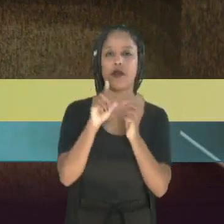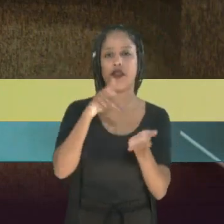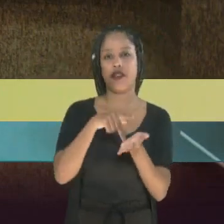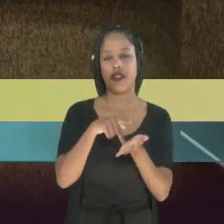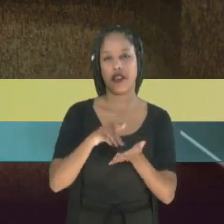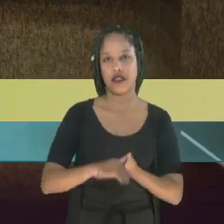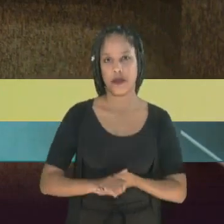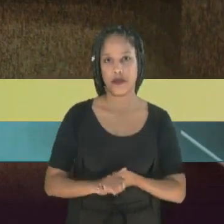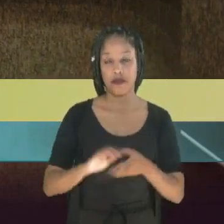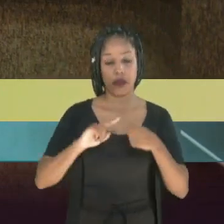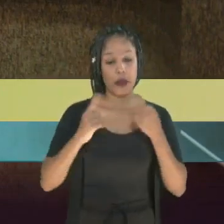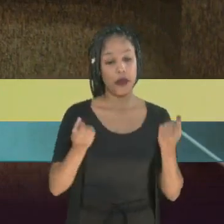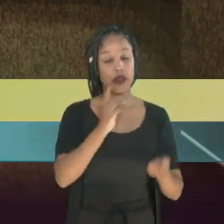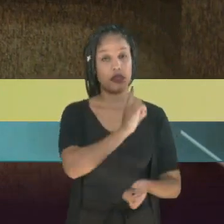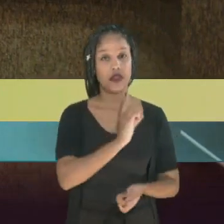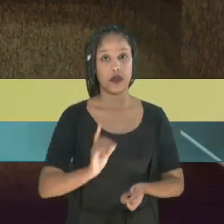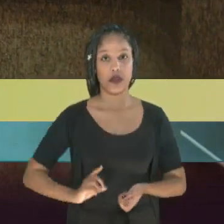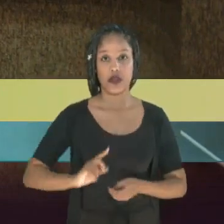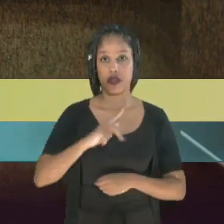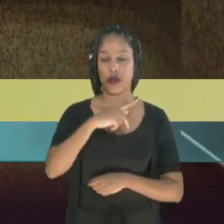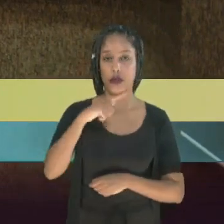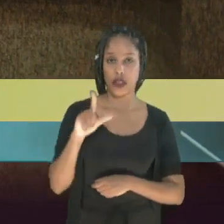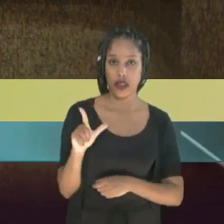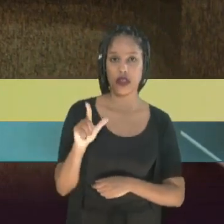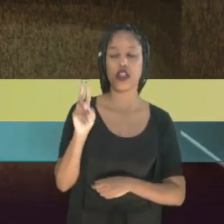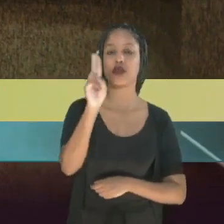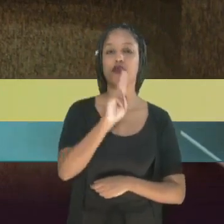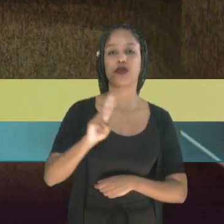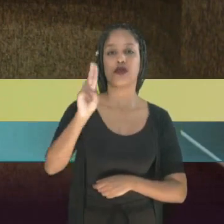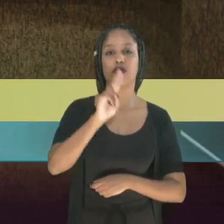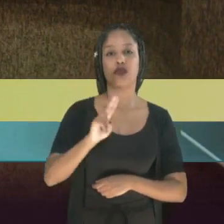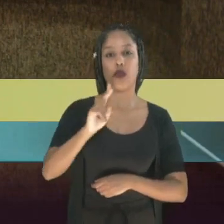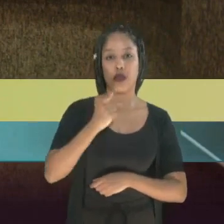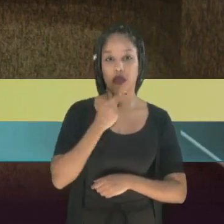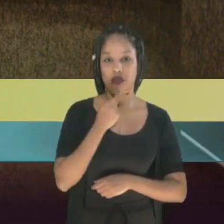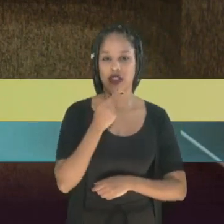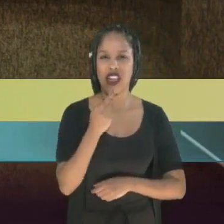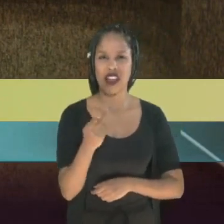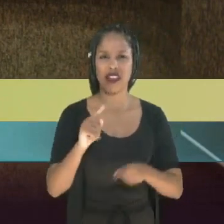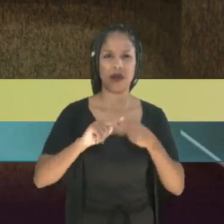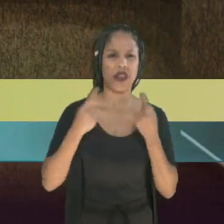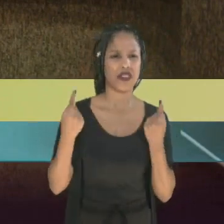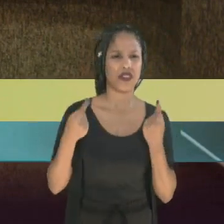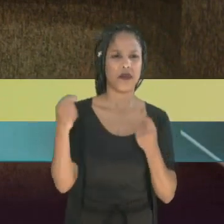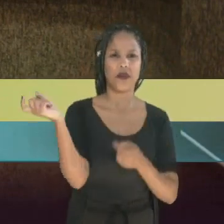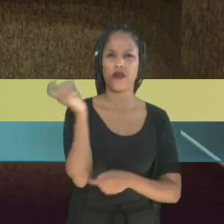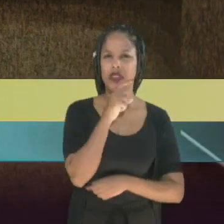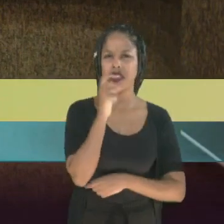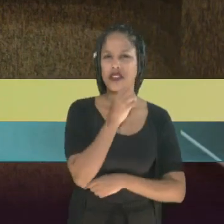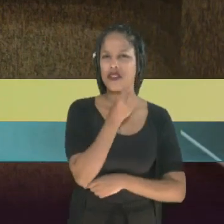Porém, um deputado do PL utilizou de um recurso de oratória cheio de inverdades,